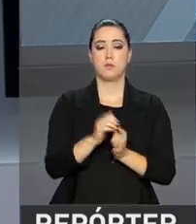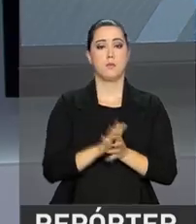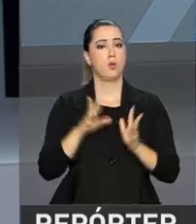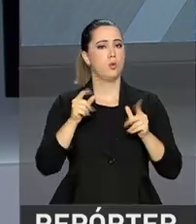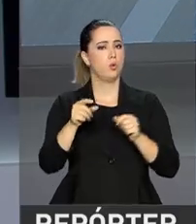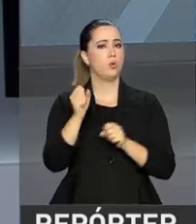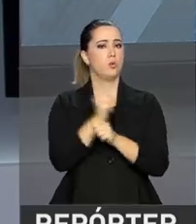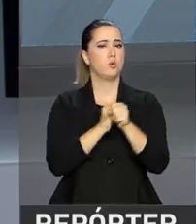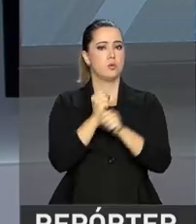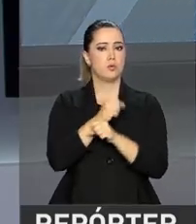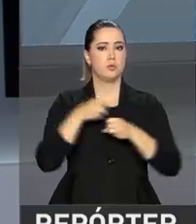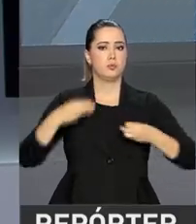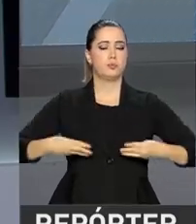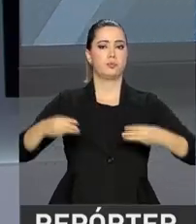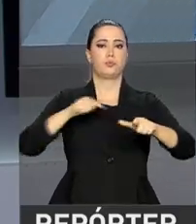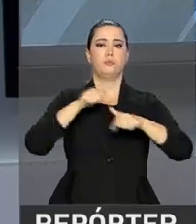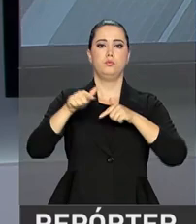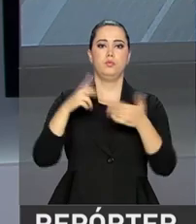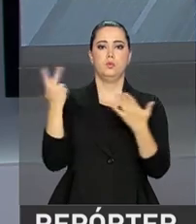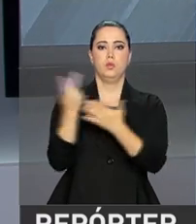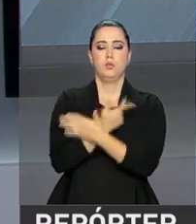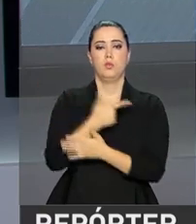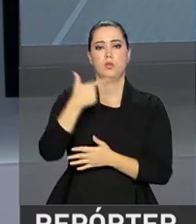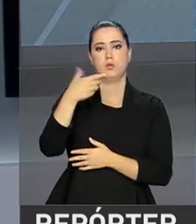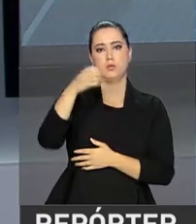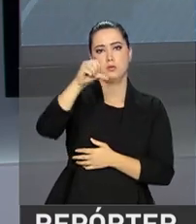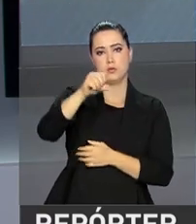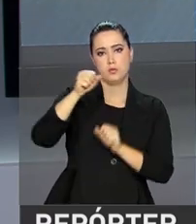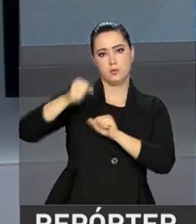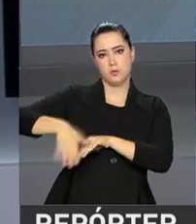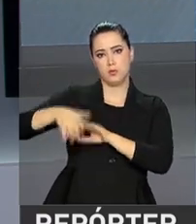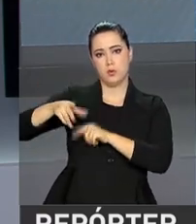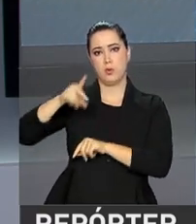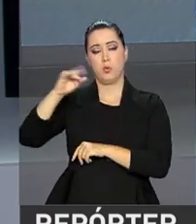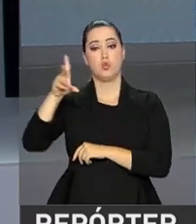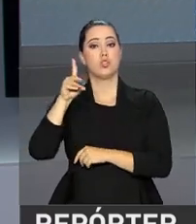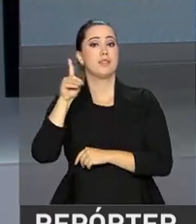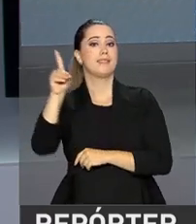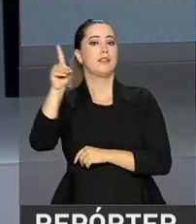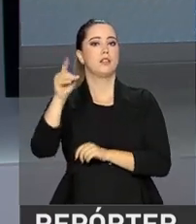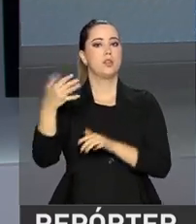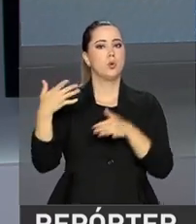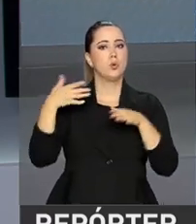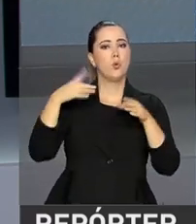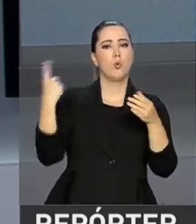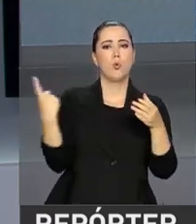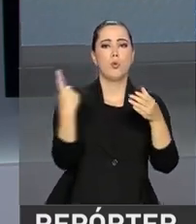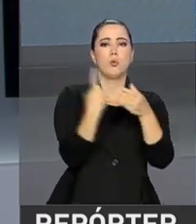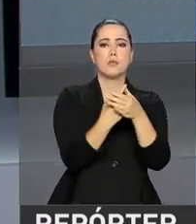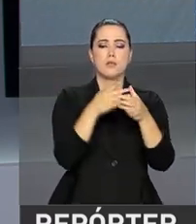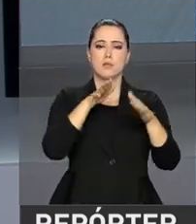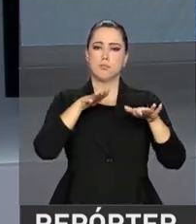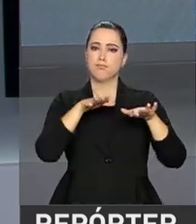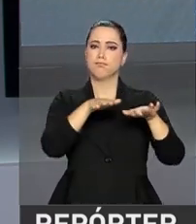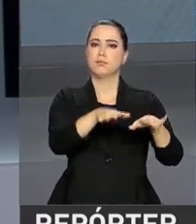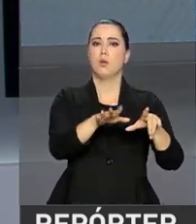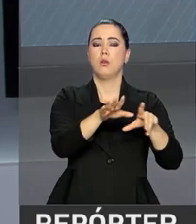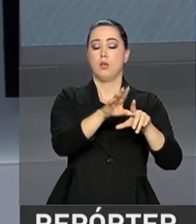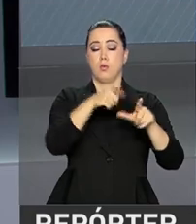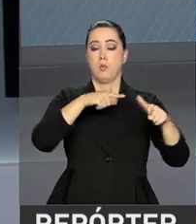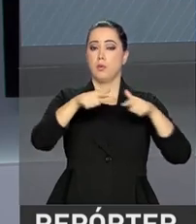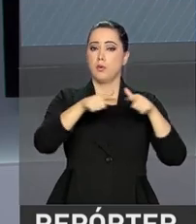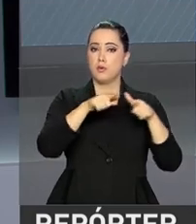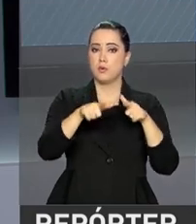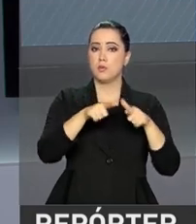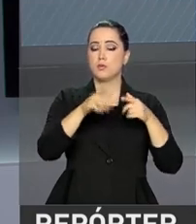todos os anos o ministério do trabalho realiza em 29 de setembro o dia d de inclusão social e profissional das pessoas com deficiência